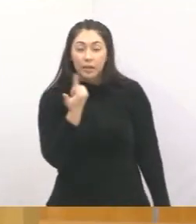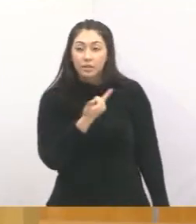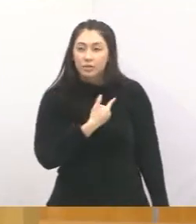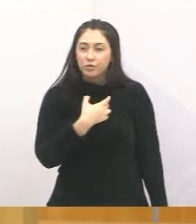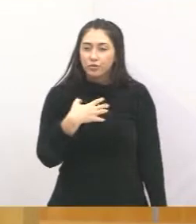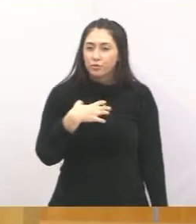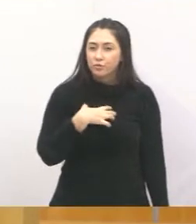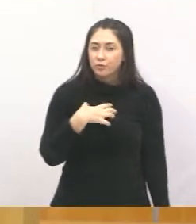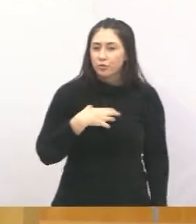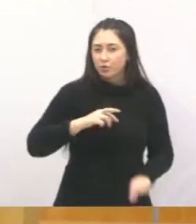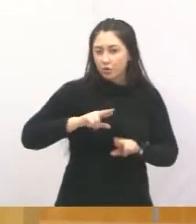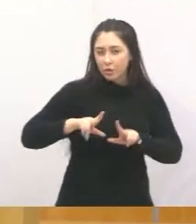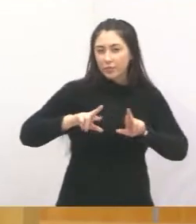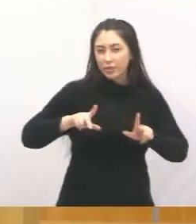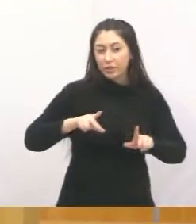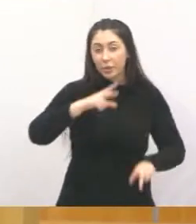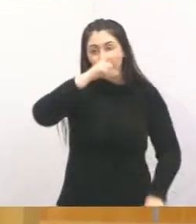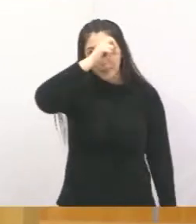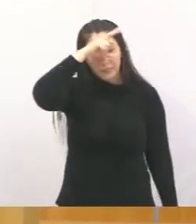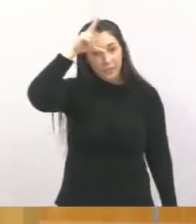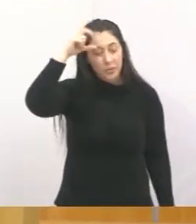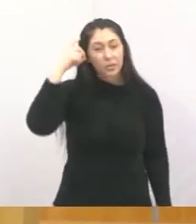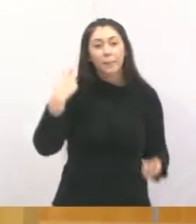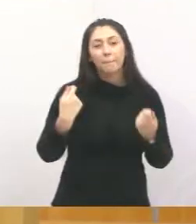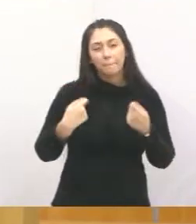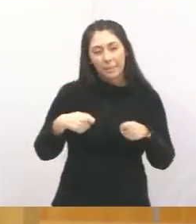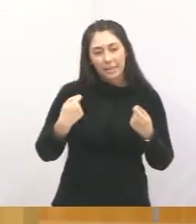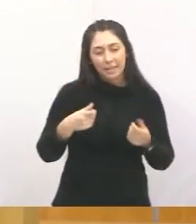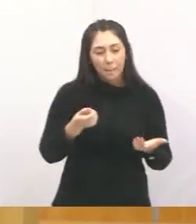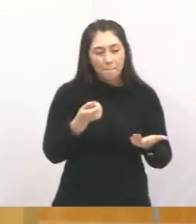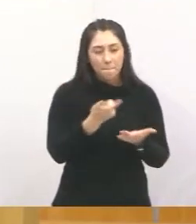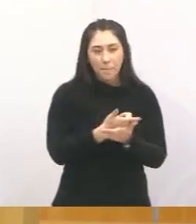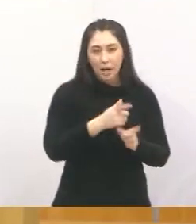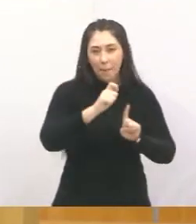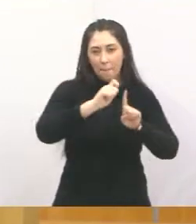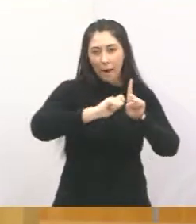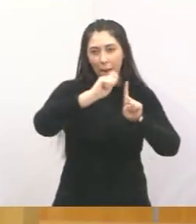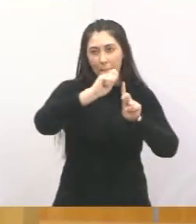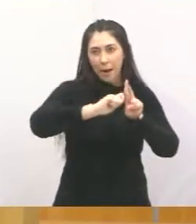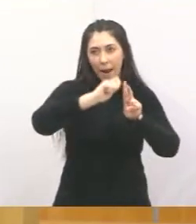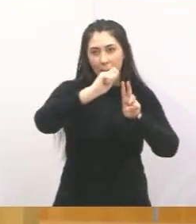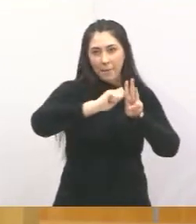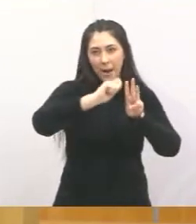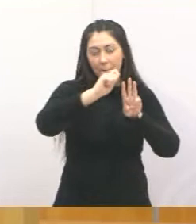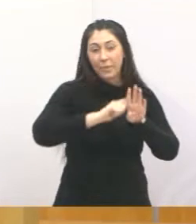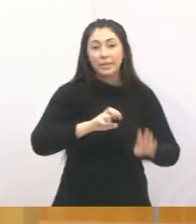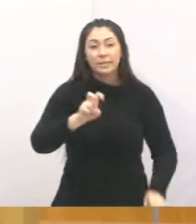comportamento, a prefeitura vai ter que desembolsar mensalmente